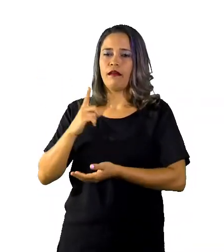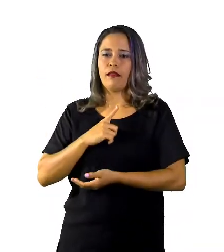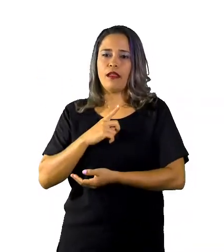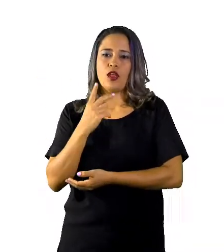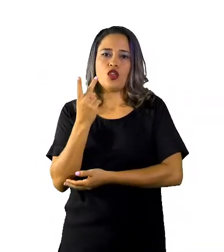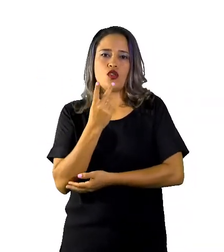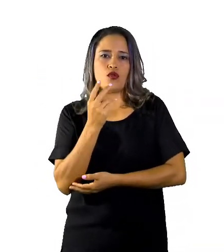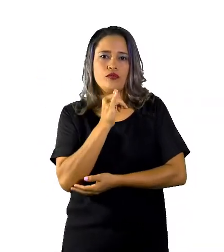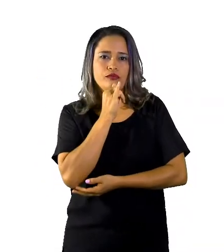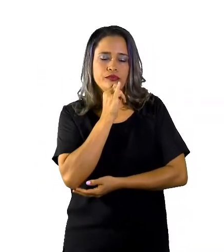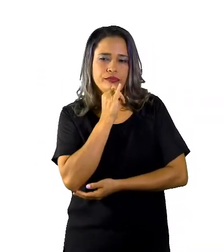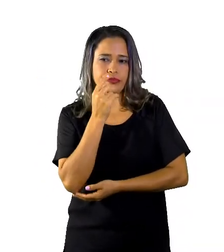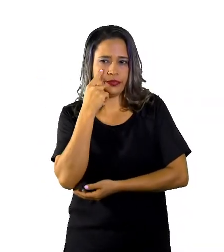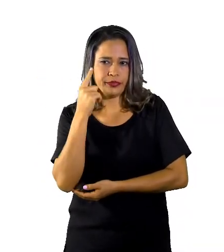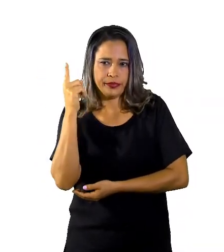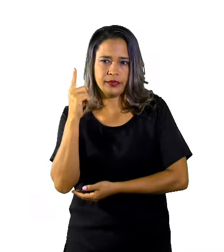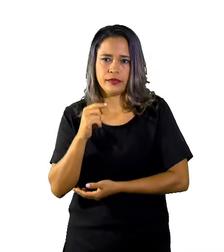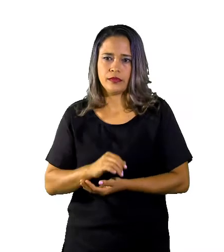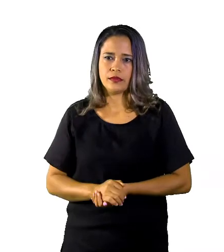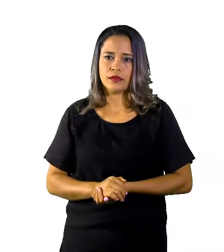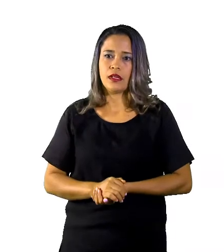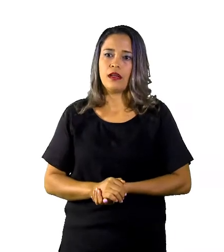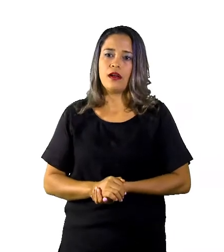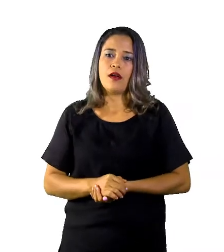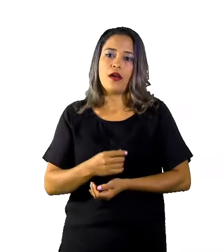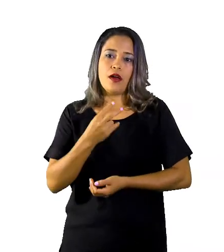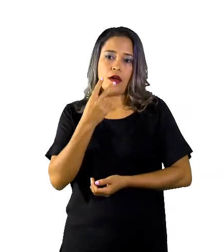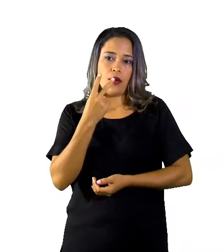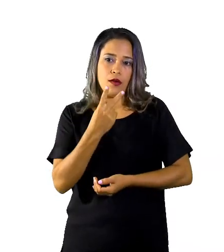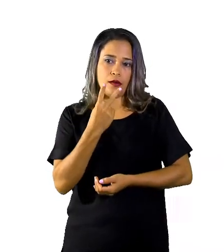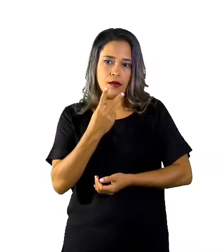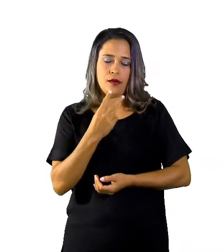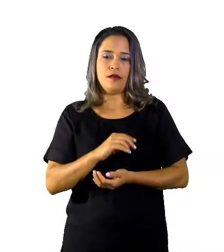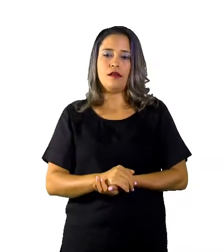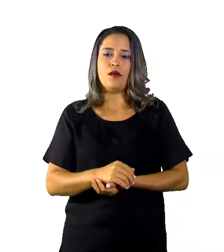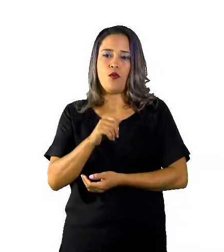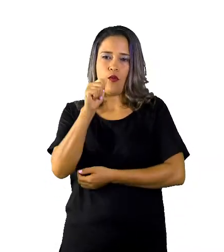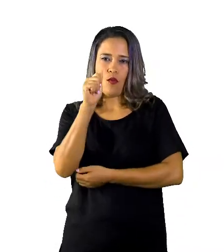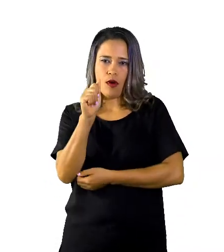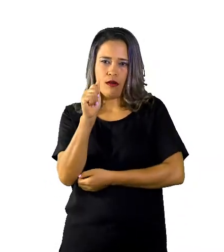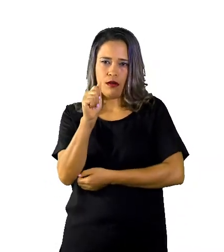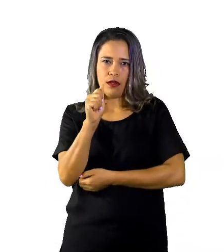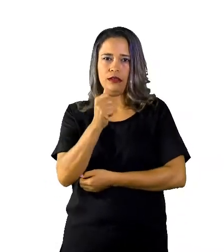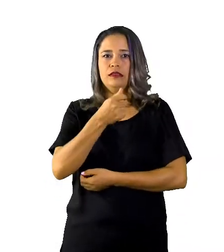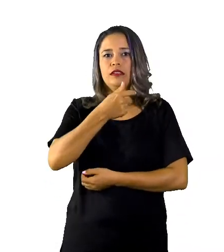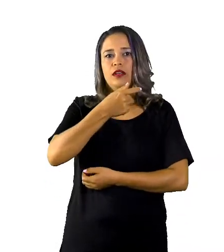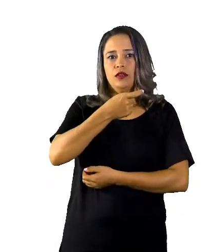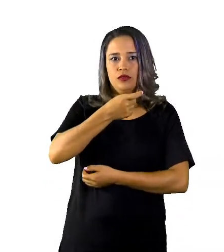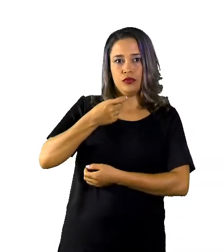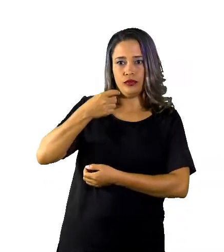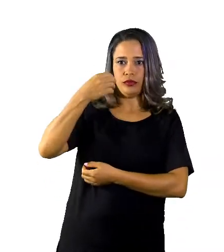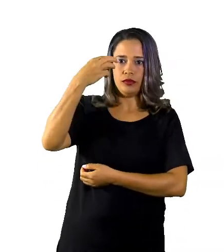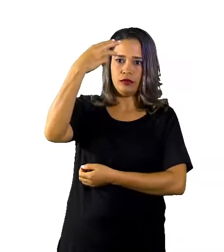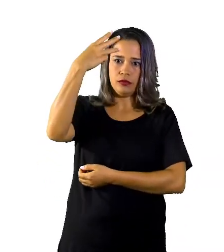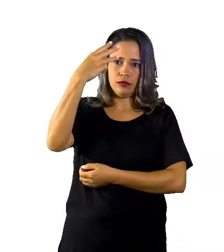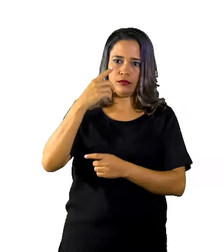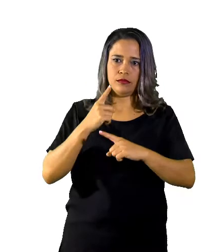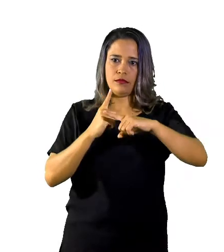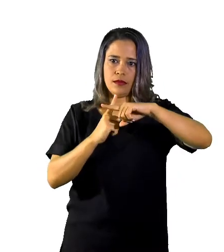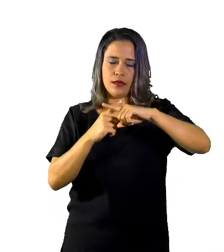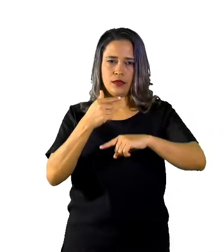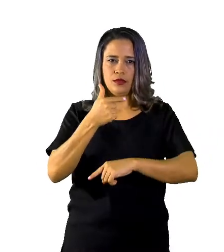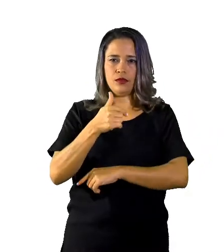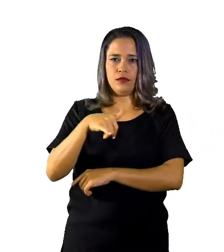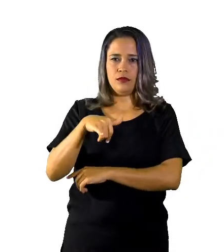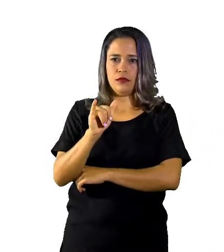exemplos para vocês. Vejam, nós temos dois polinômios. O polinômio A, que é x ao cubo mais 2y, e